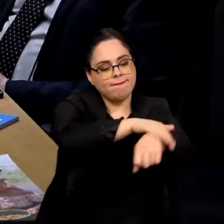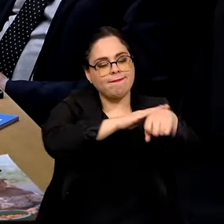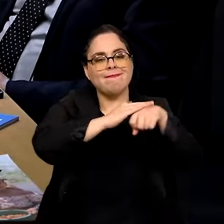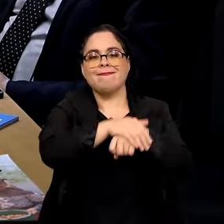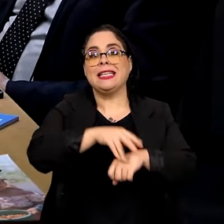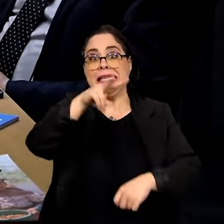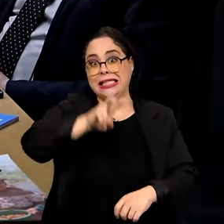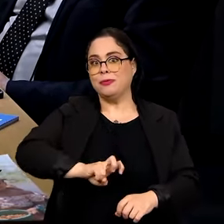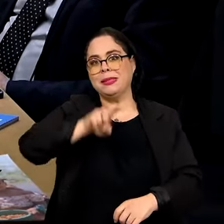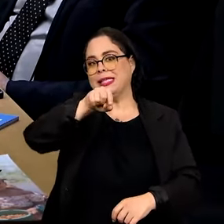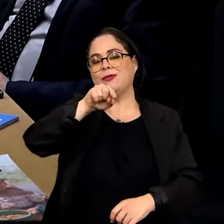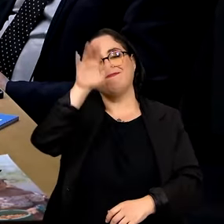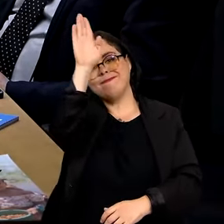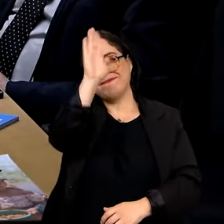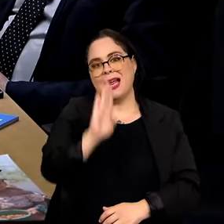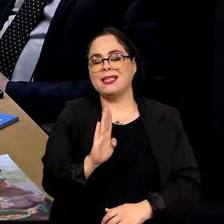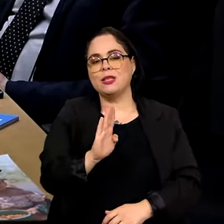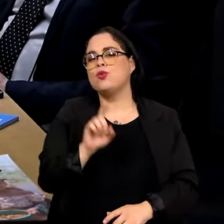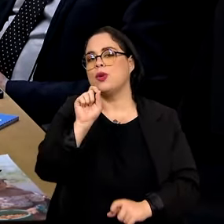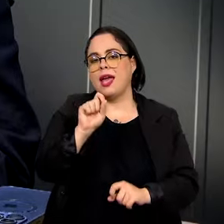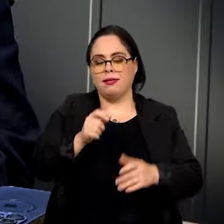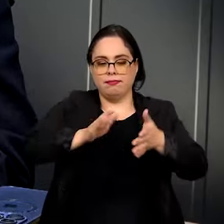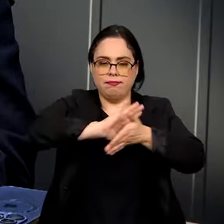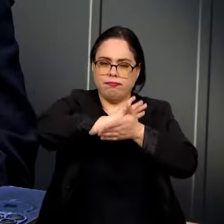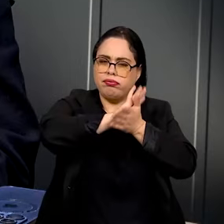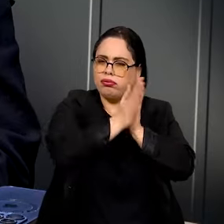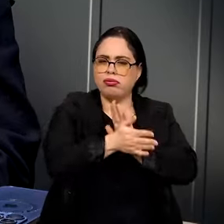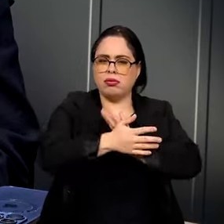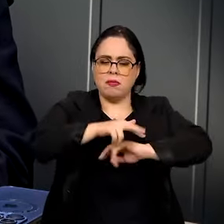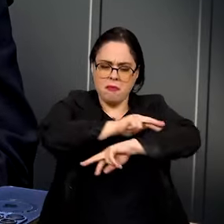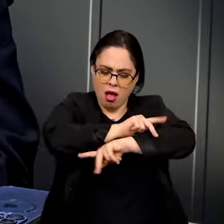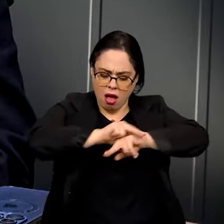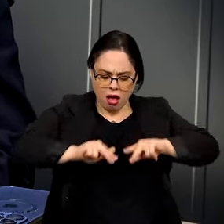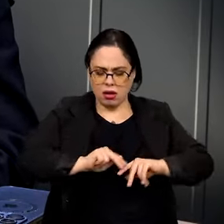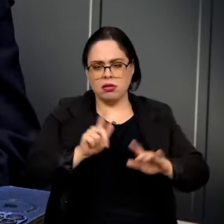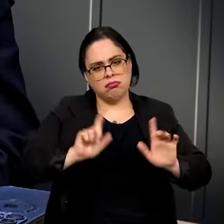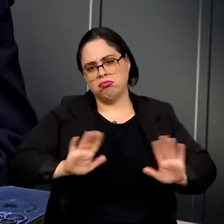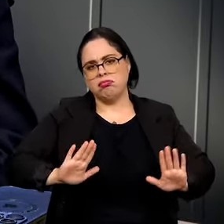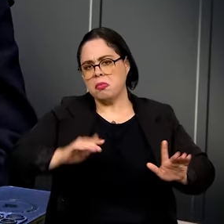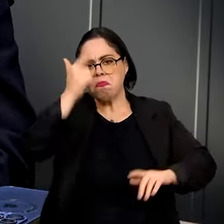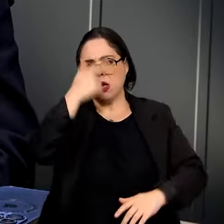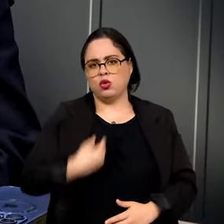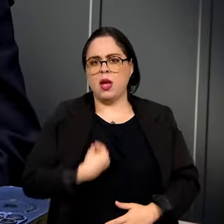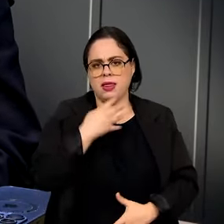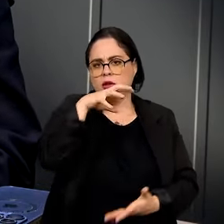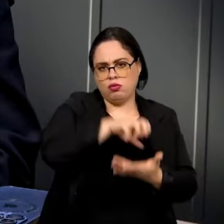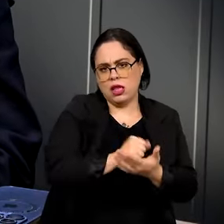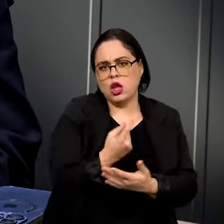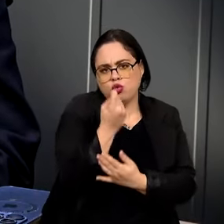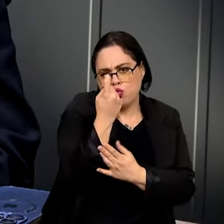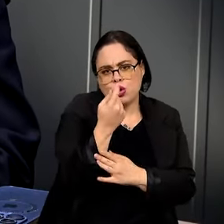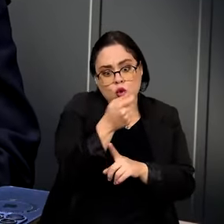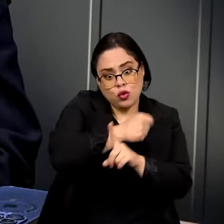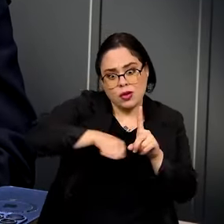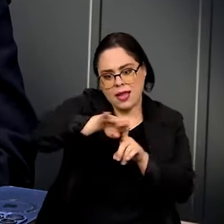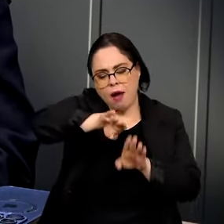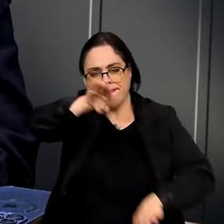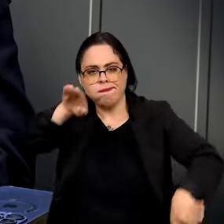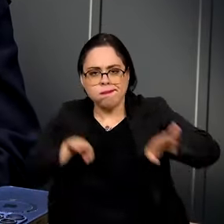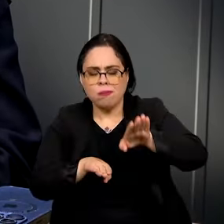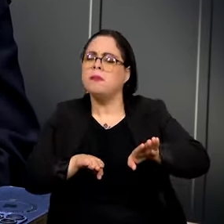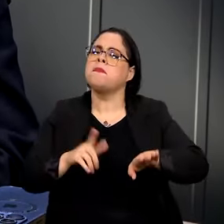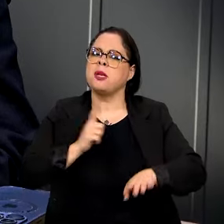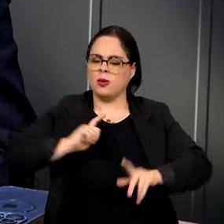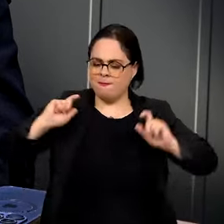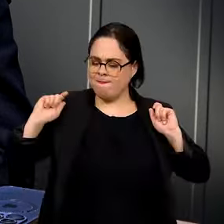em todo o país is de que não há que não haja discriminação contra as pessoas que estão no cadastro único né